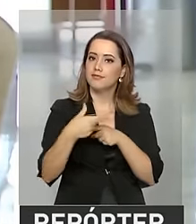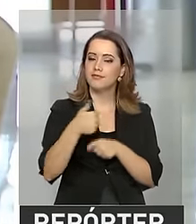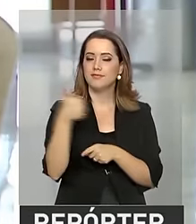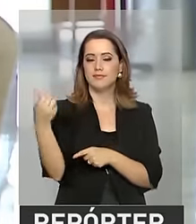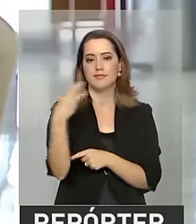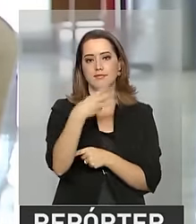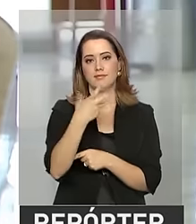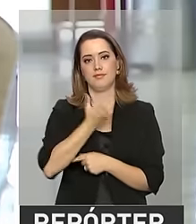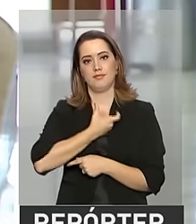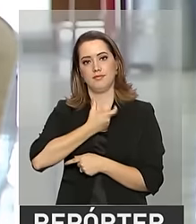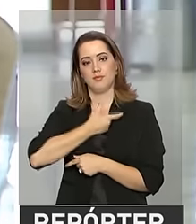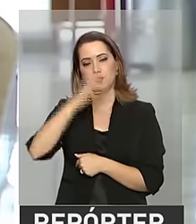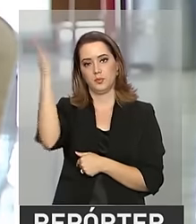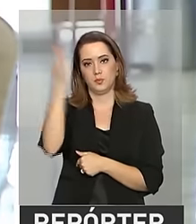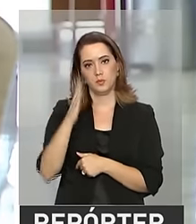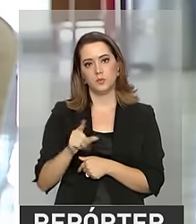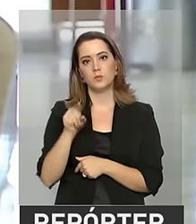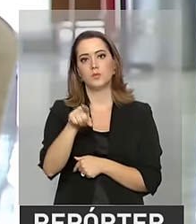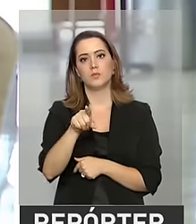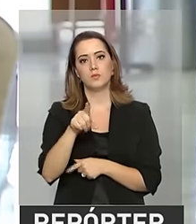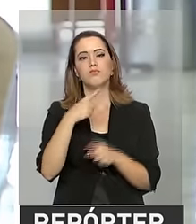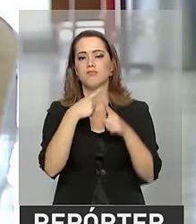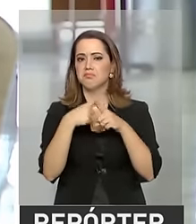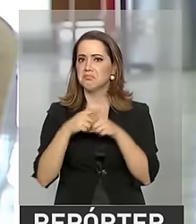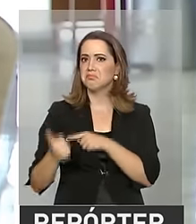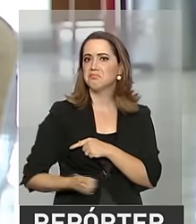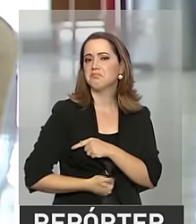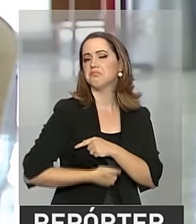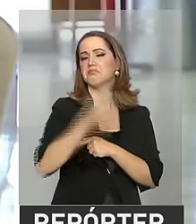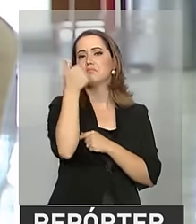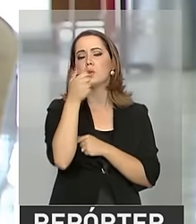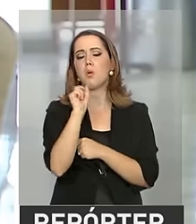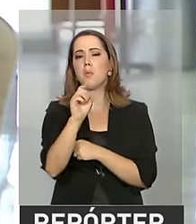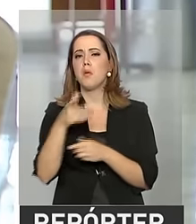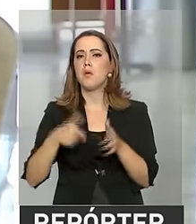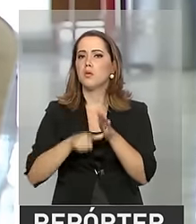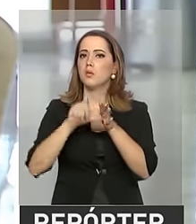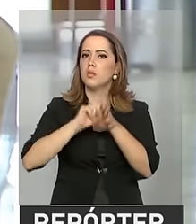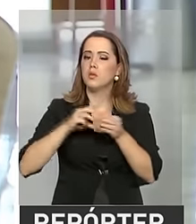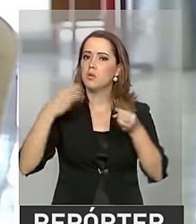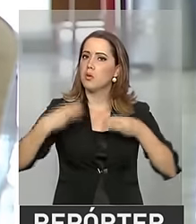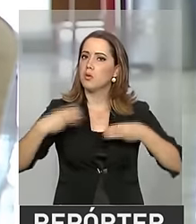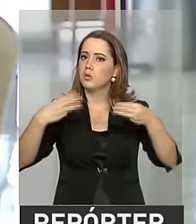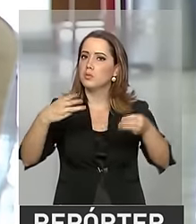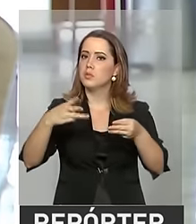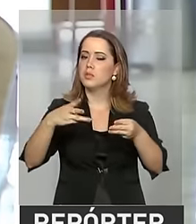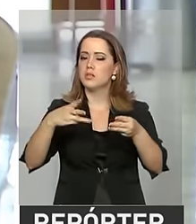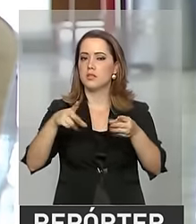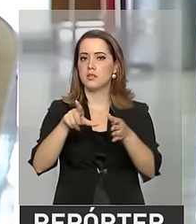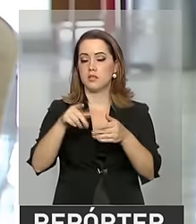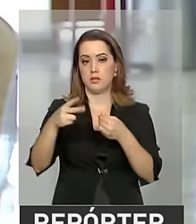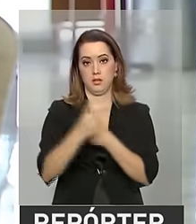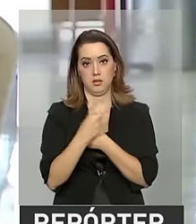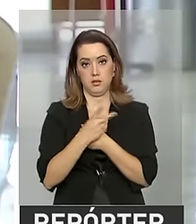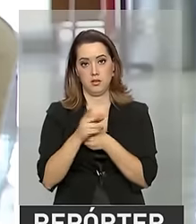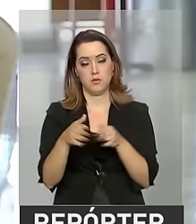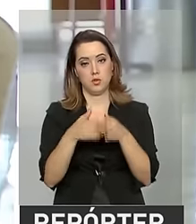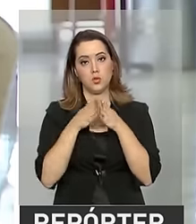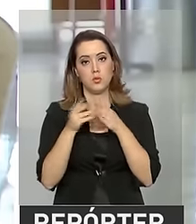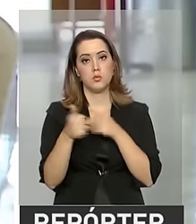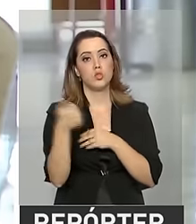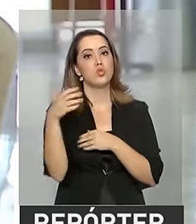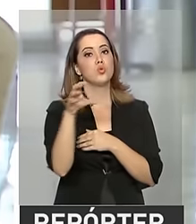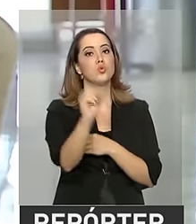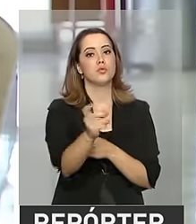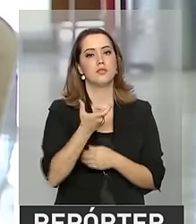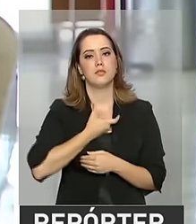Brasil um desempenho superior ao esperado pelo Ministério da Defesa que tinha estabelecido a meta de 10 medalhas de atletas militares e também